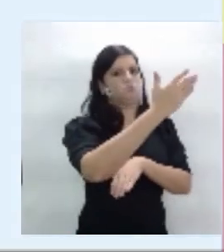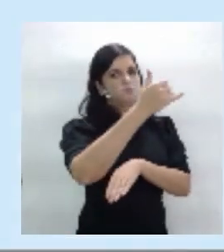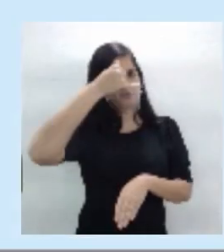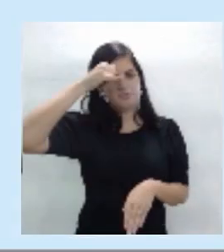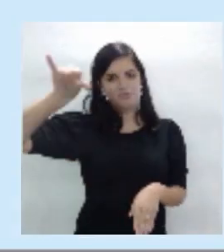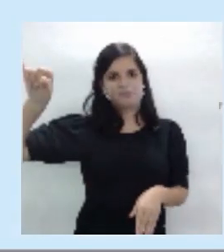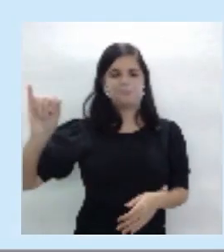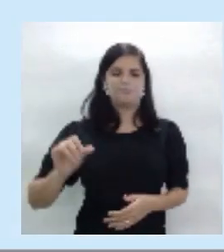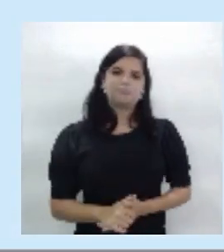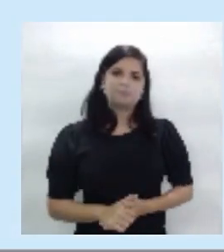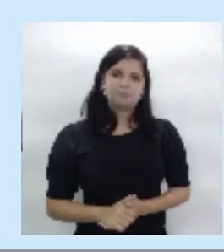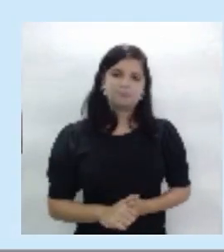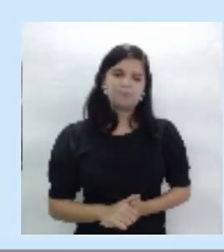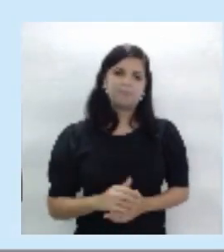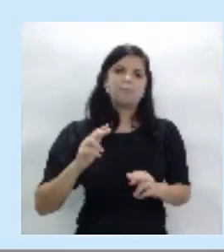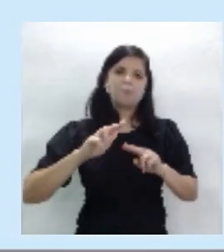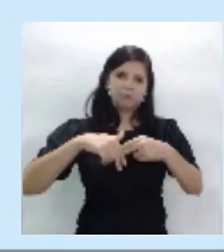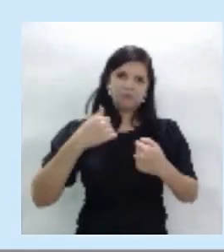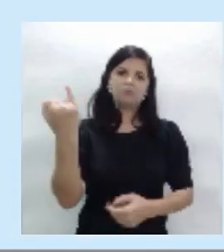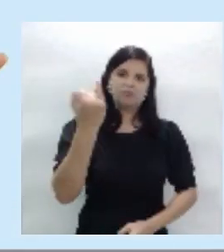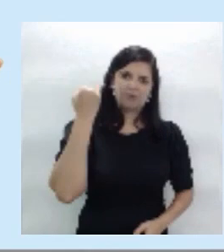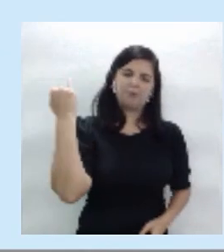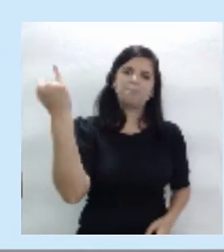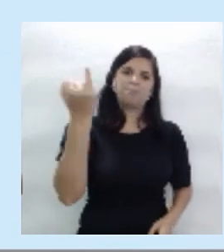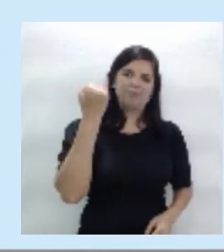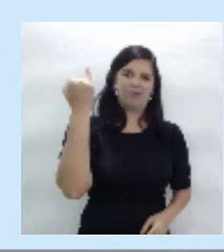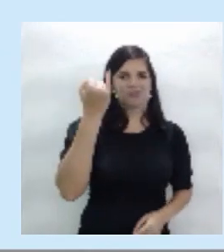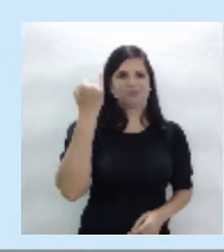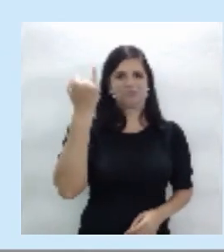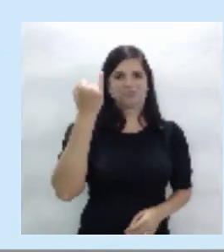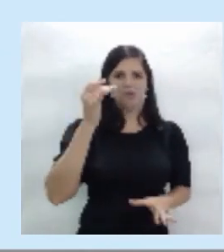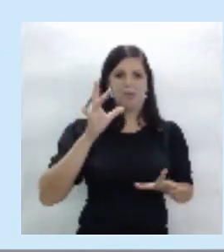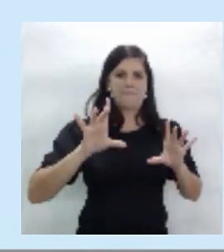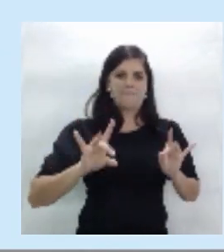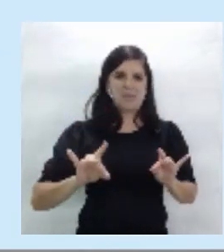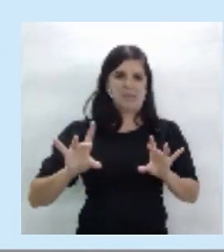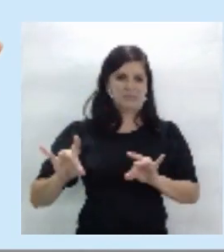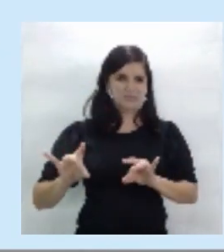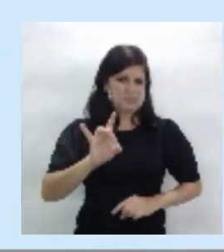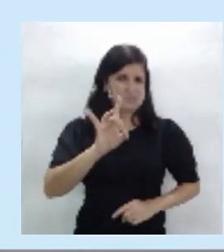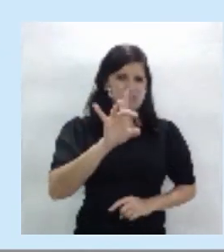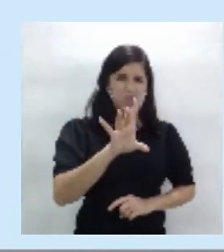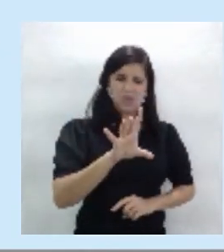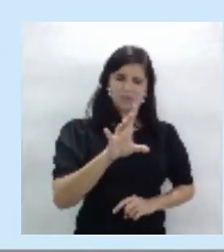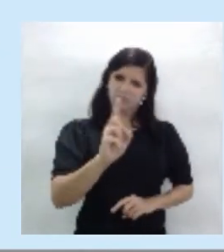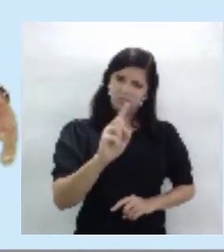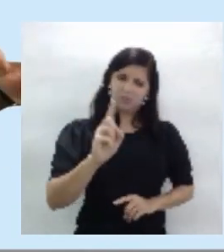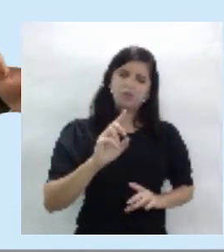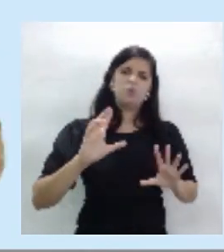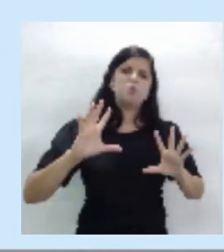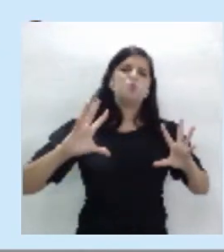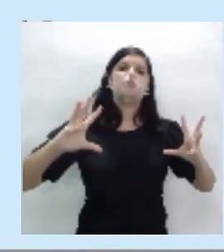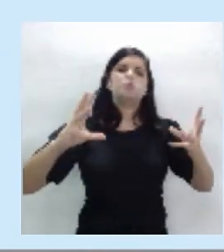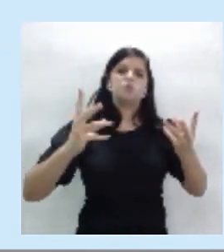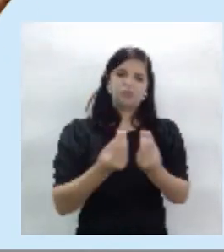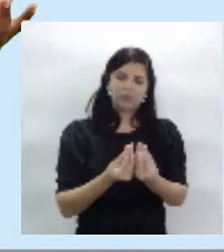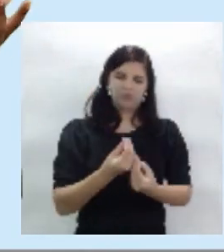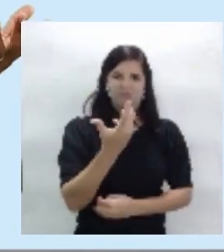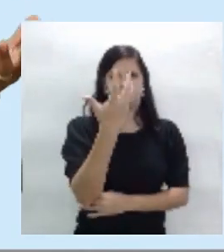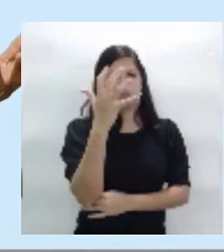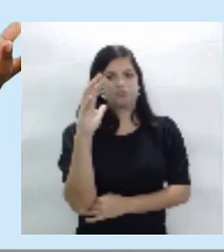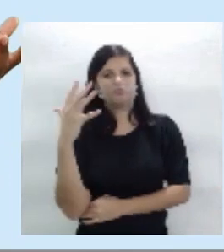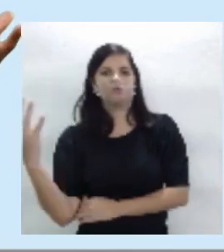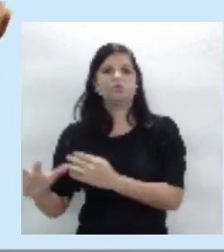gente. Então, a gente observa que há uma importância, e não só no mangue, né, que a gente está vendo de importante, mas em todas